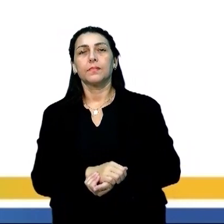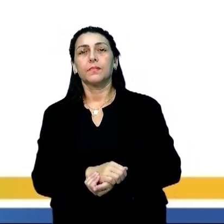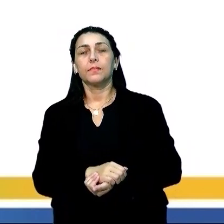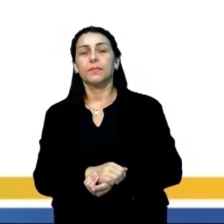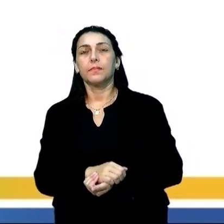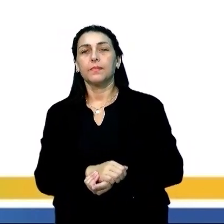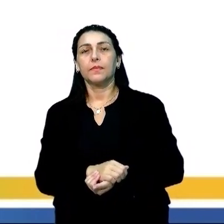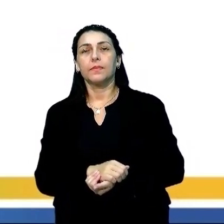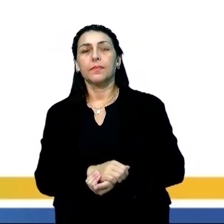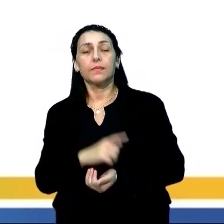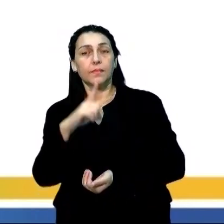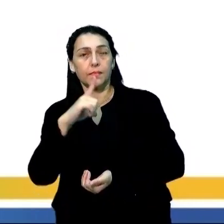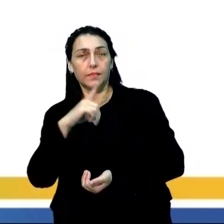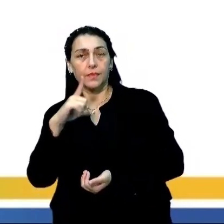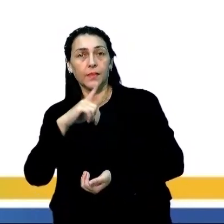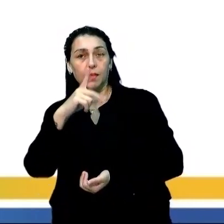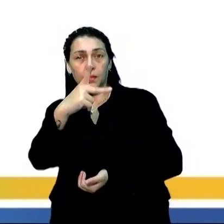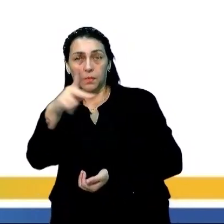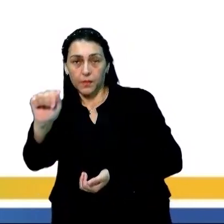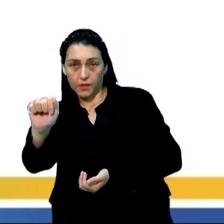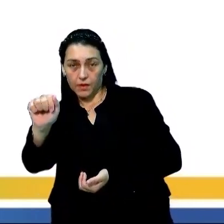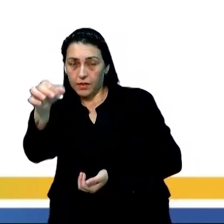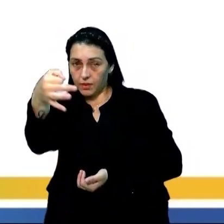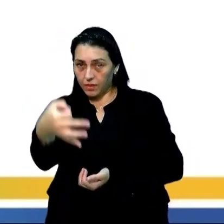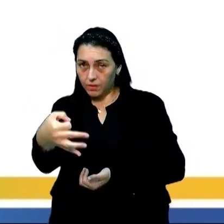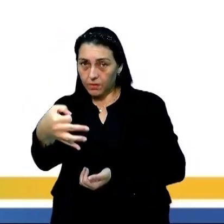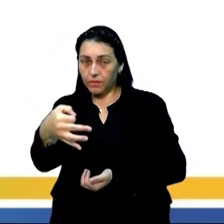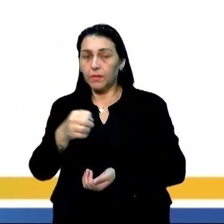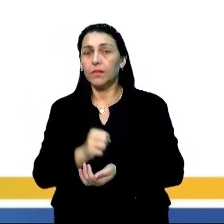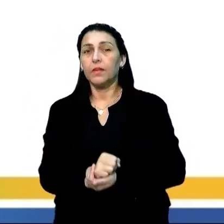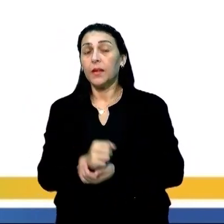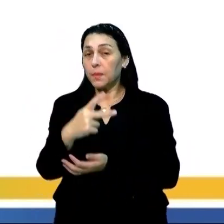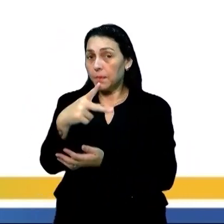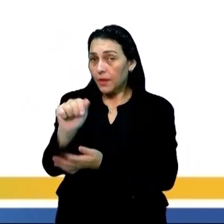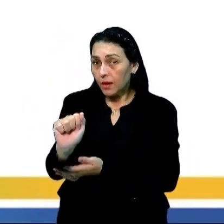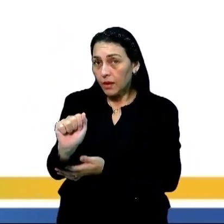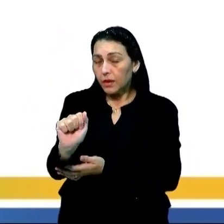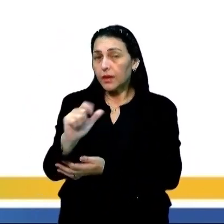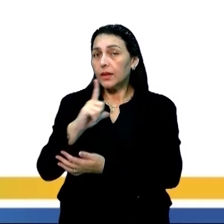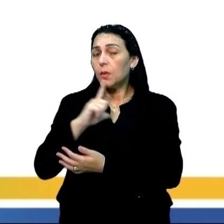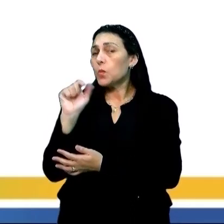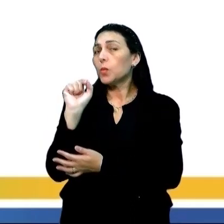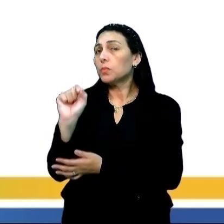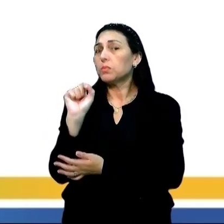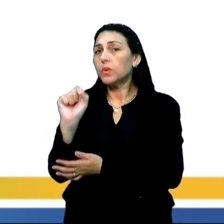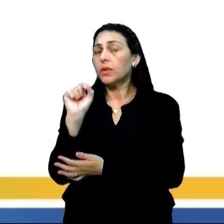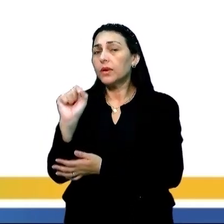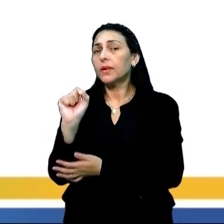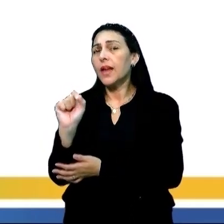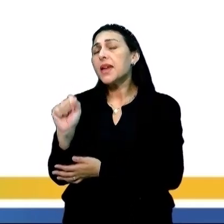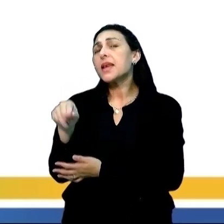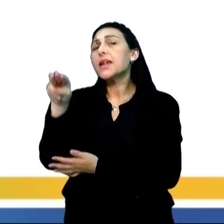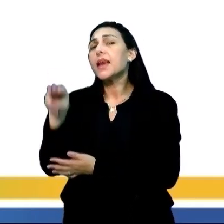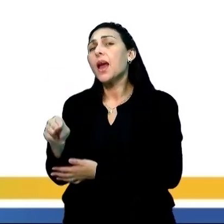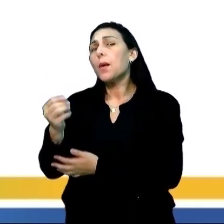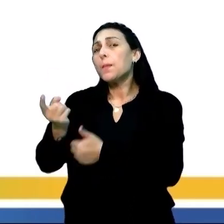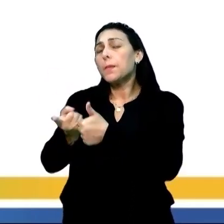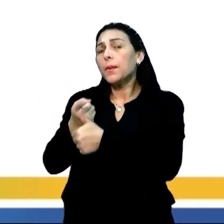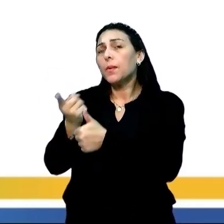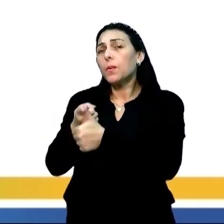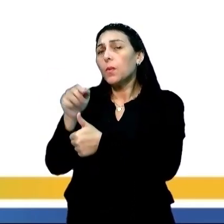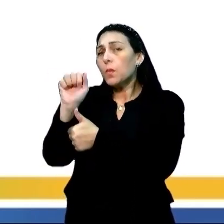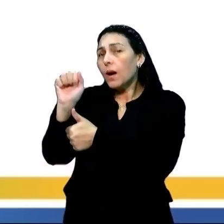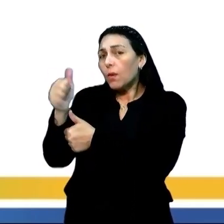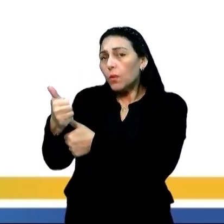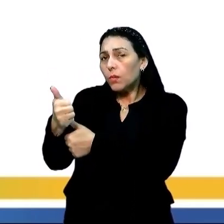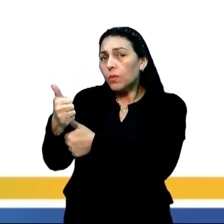Neste caso, temos uma PA, certo? Nessa PA, temos que, quem é o primeiro, o